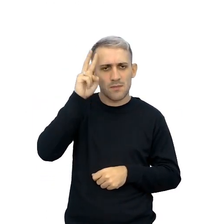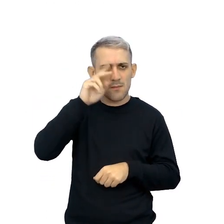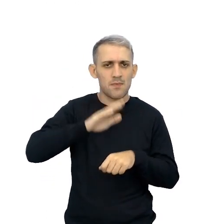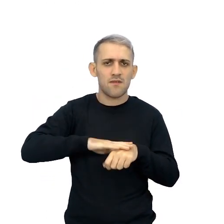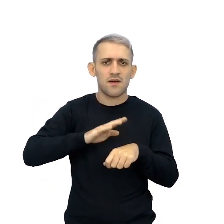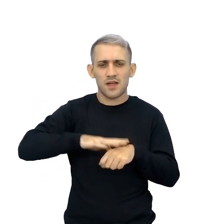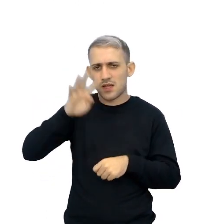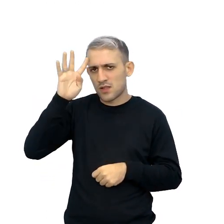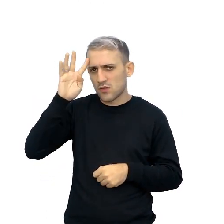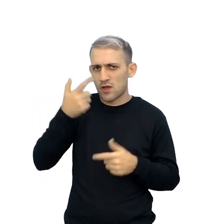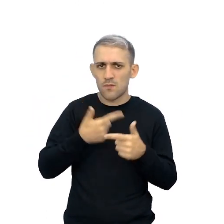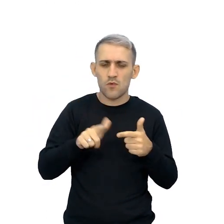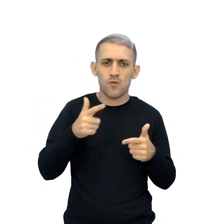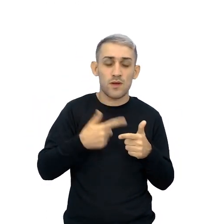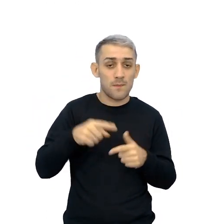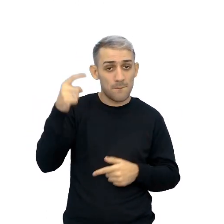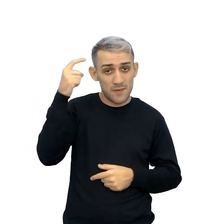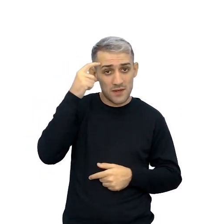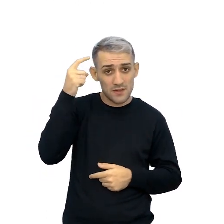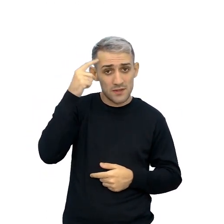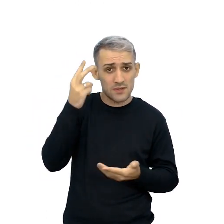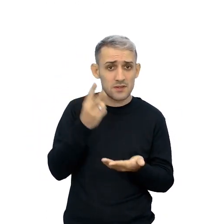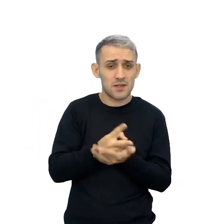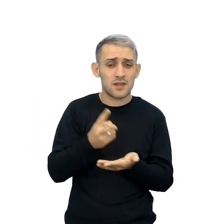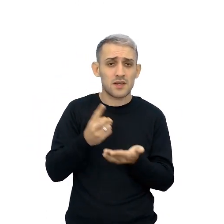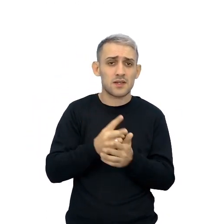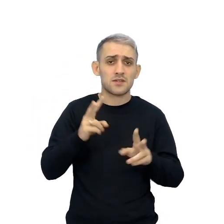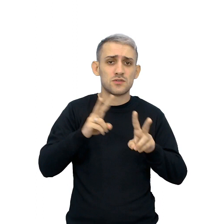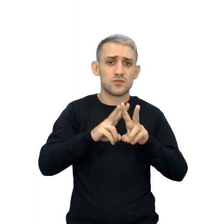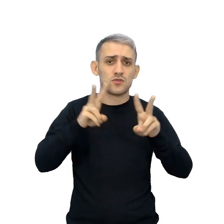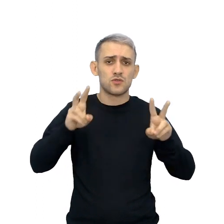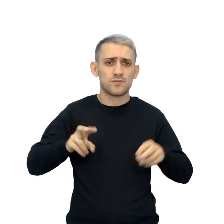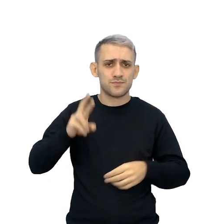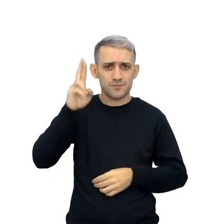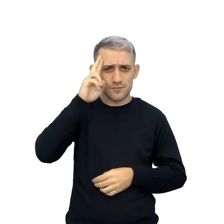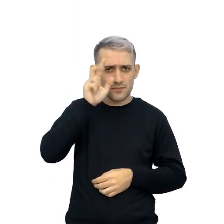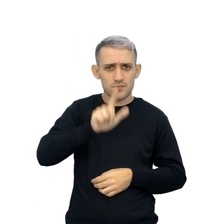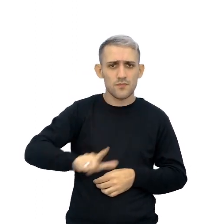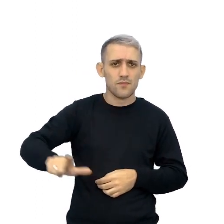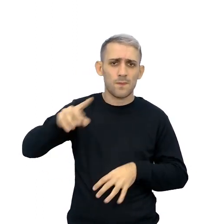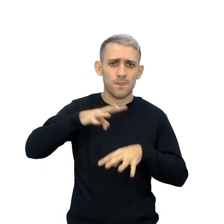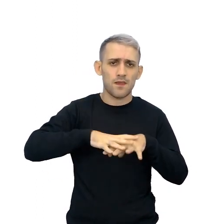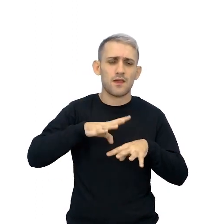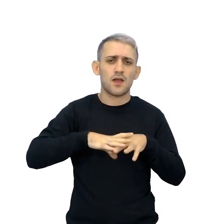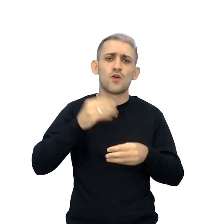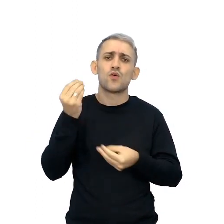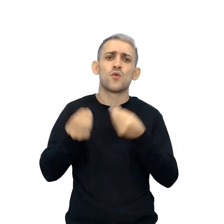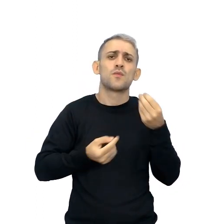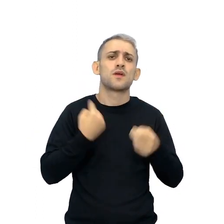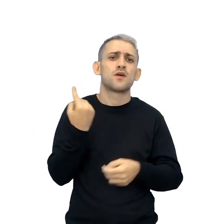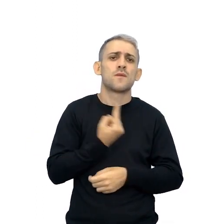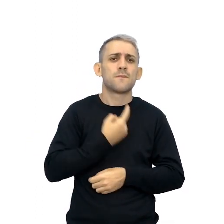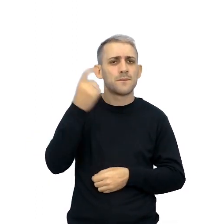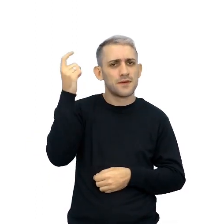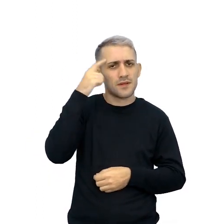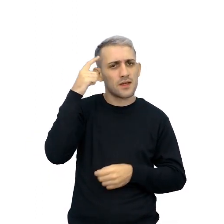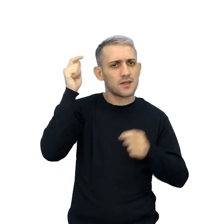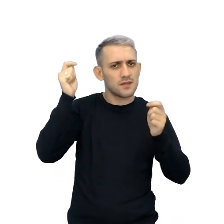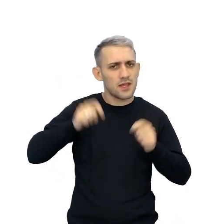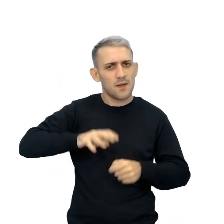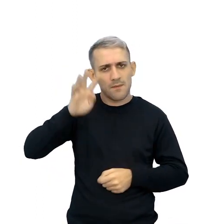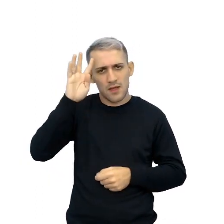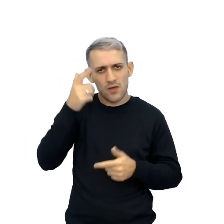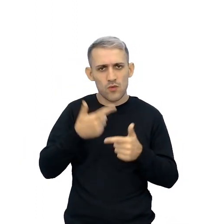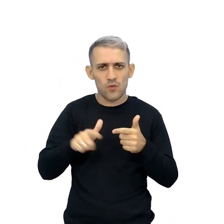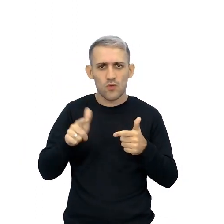tipo de exercício? Pensando sempre nesse raciocínio lógico matemático. Que tipo de pensamento que eu tenho que ter para a gente dar conta de resolver